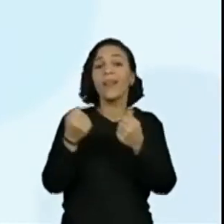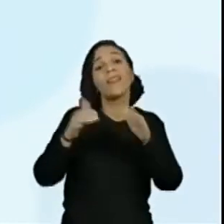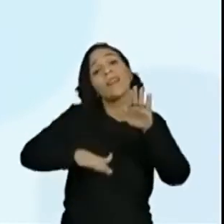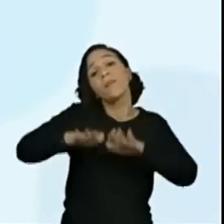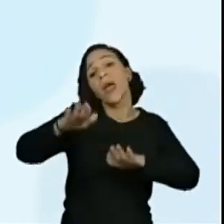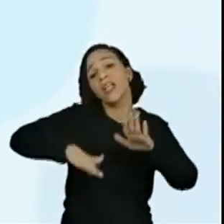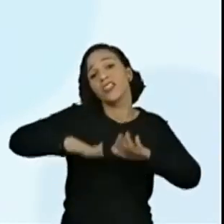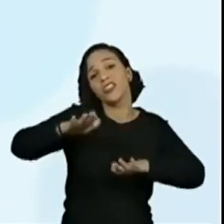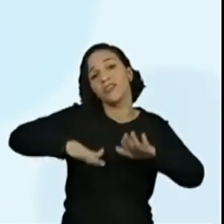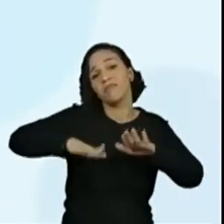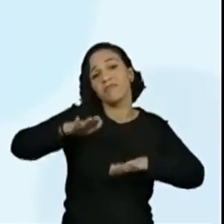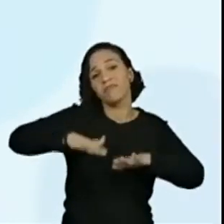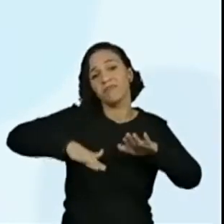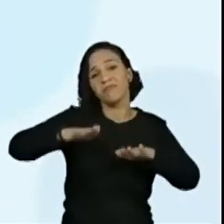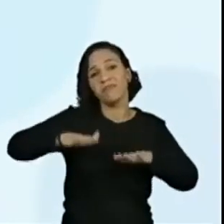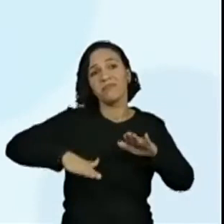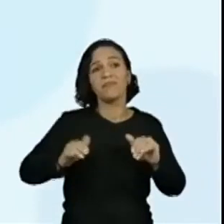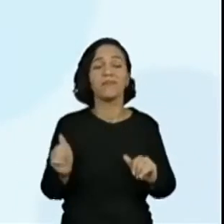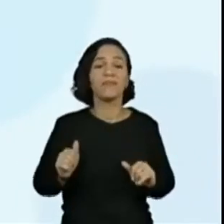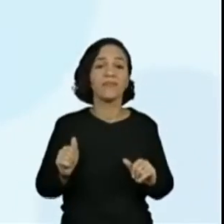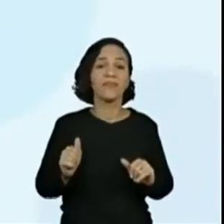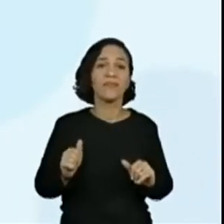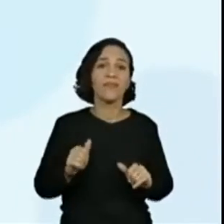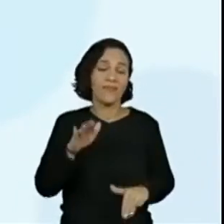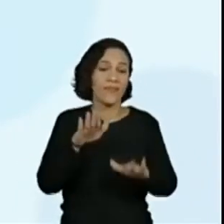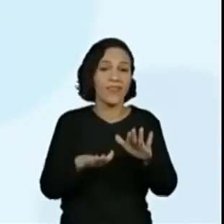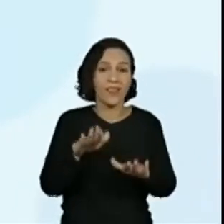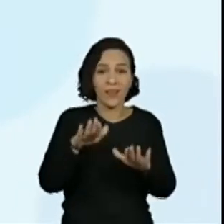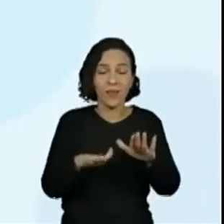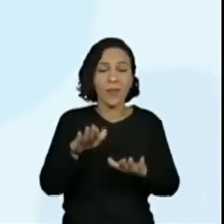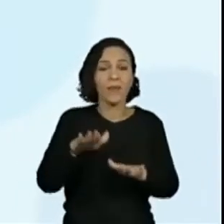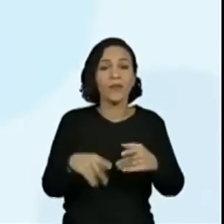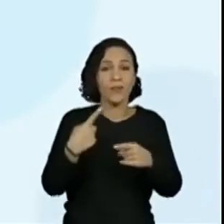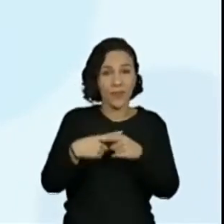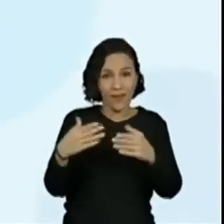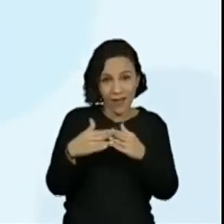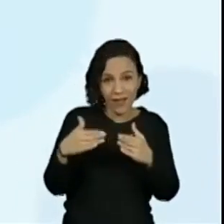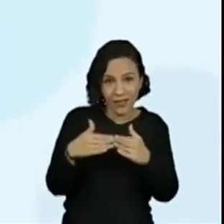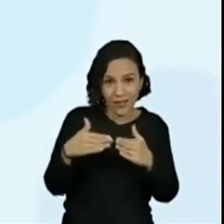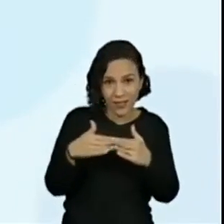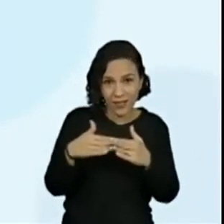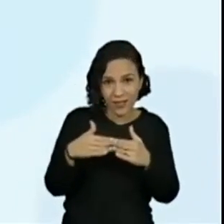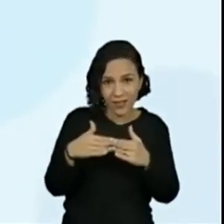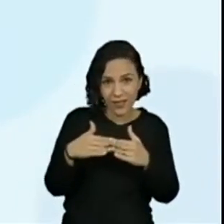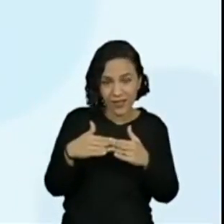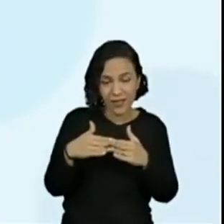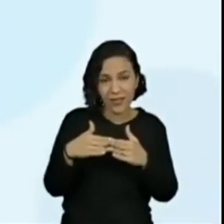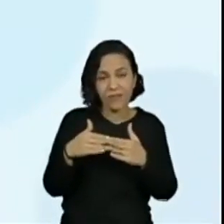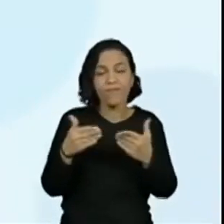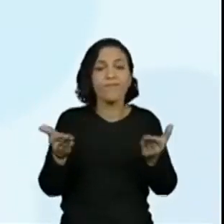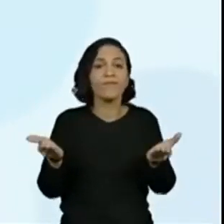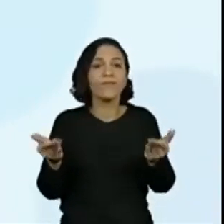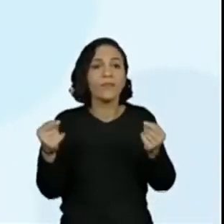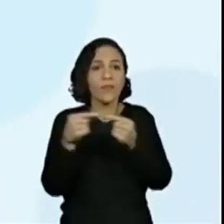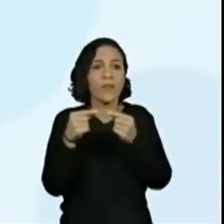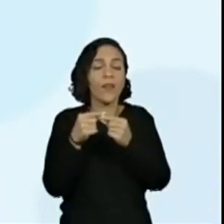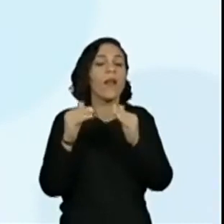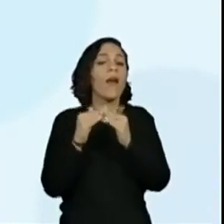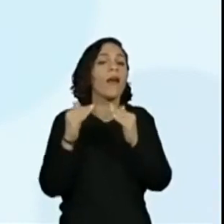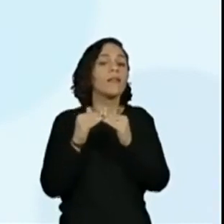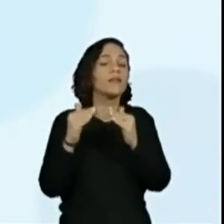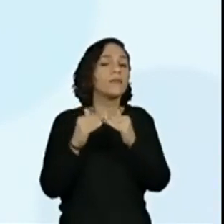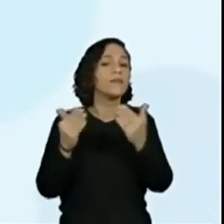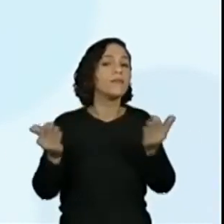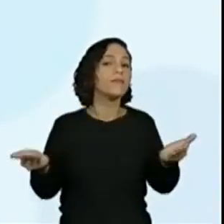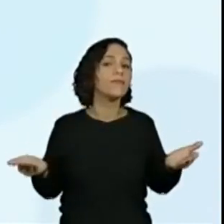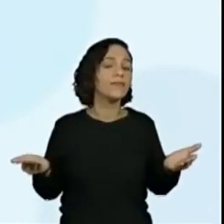também, né, professora? Ele está falando em relação à casa? Oi, vamos voltar. Está falando em relação à casa do Adriano? Pensando,